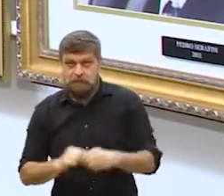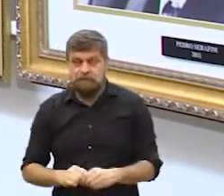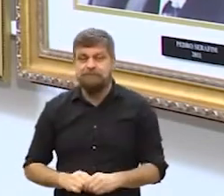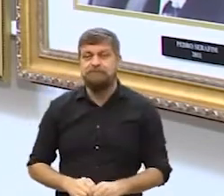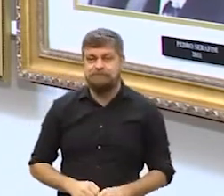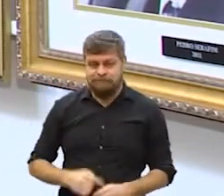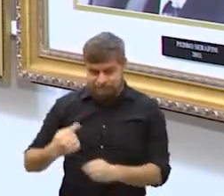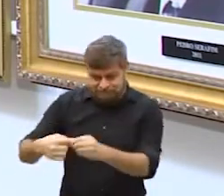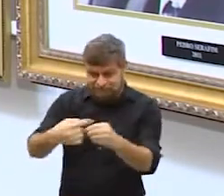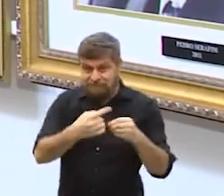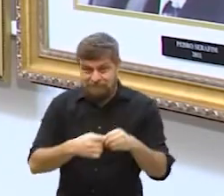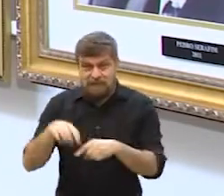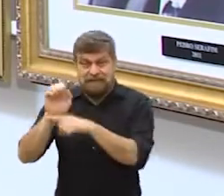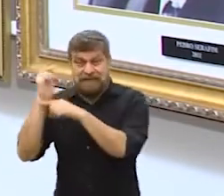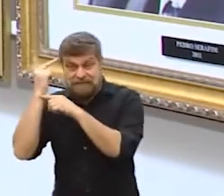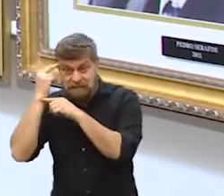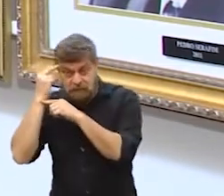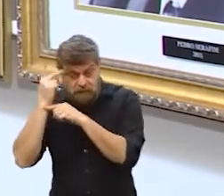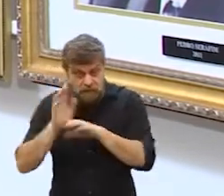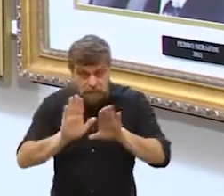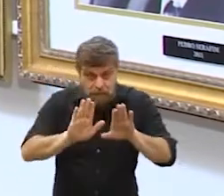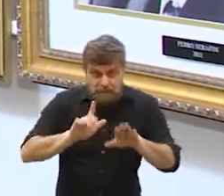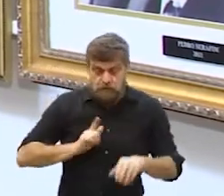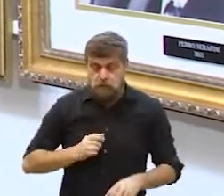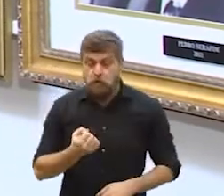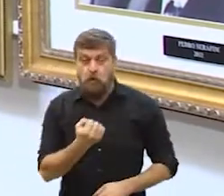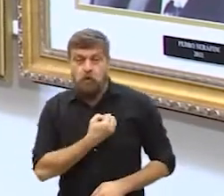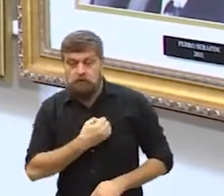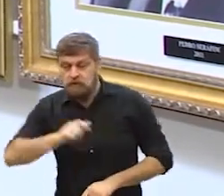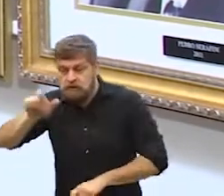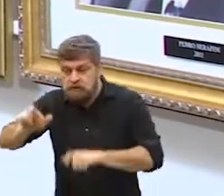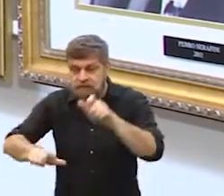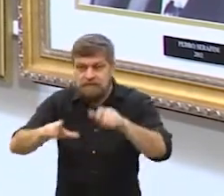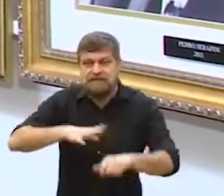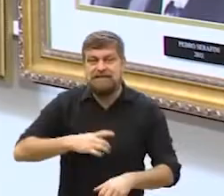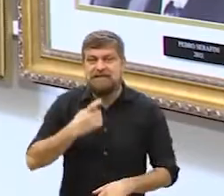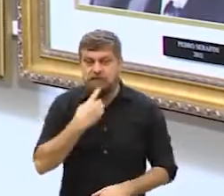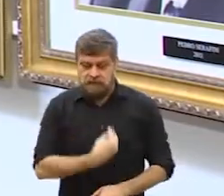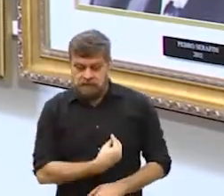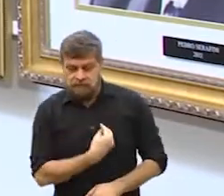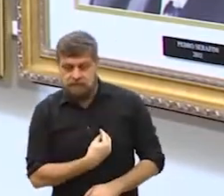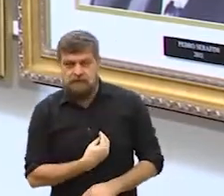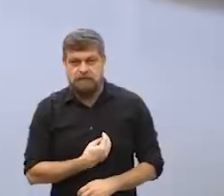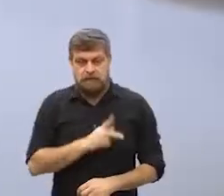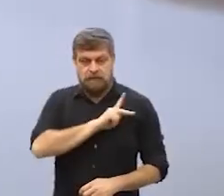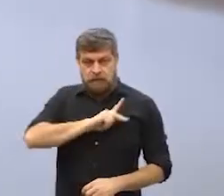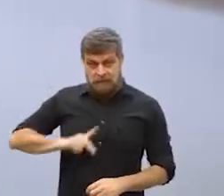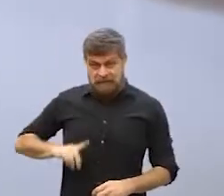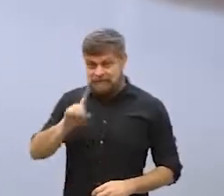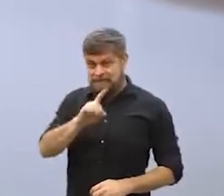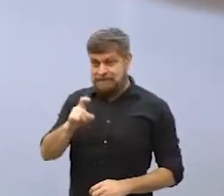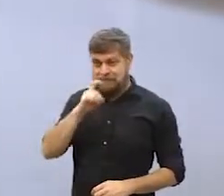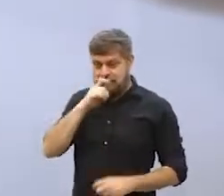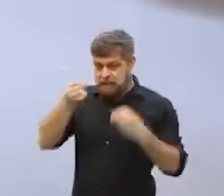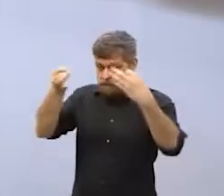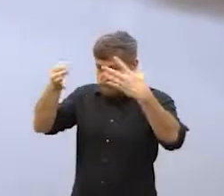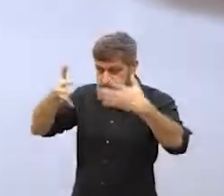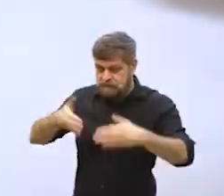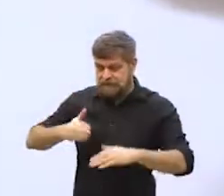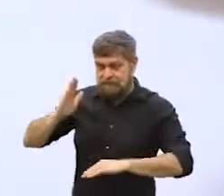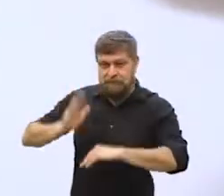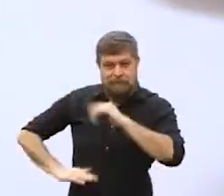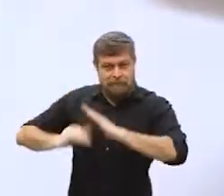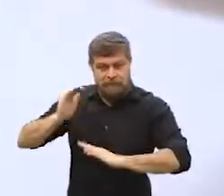e não shot São Paulo como do país pela quantidade e o número de habitantes que nós temos Zé Carlos